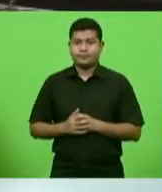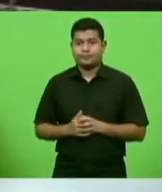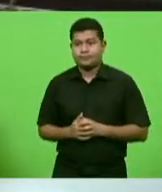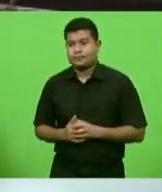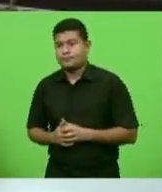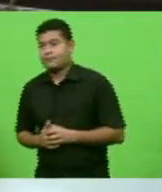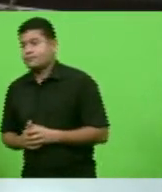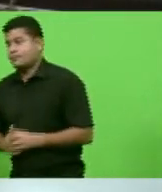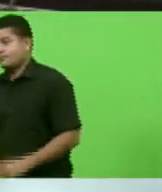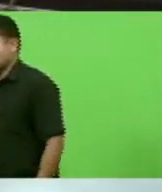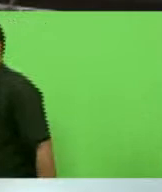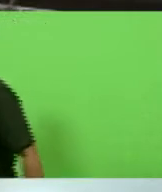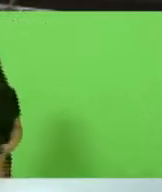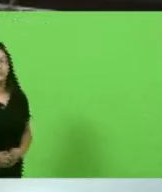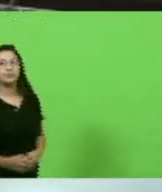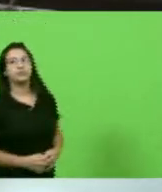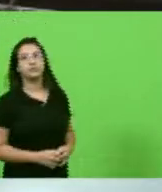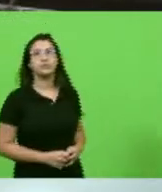Em